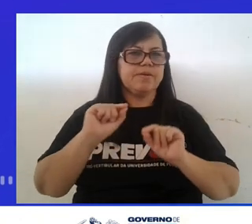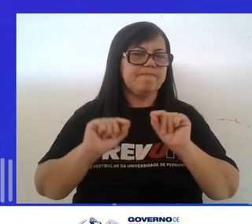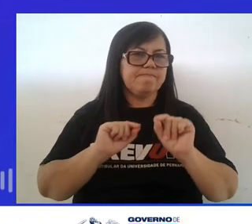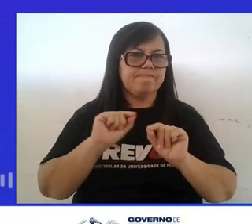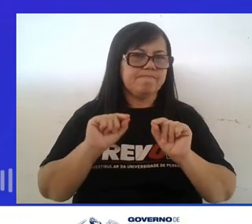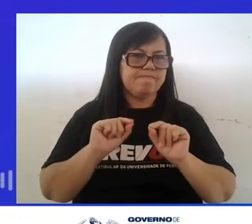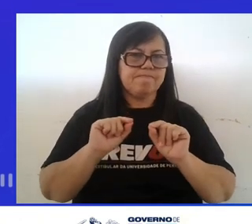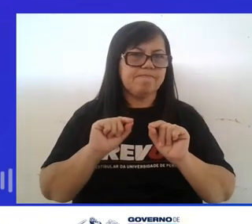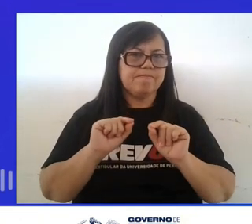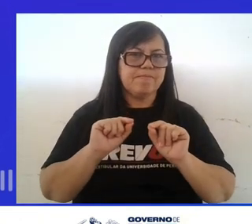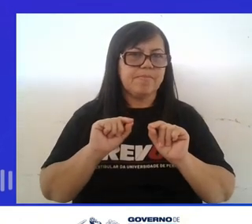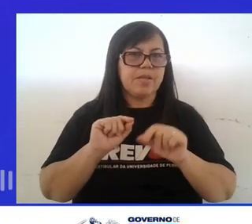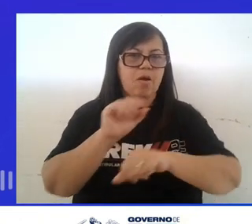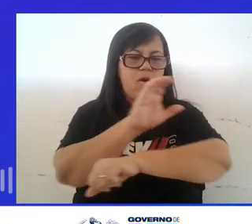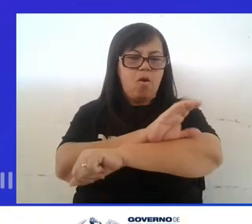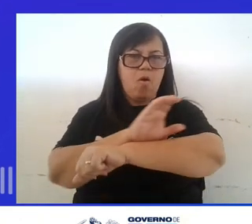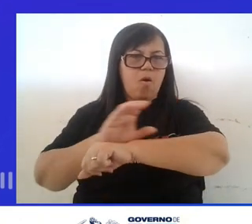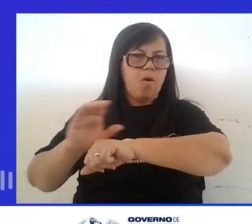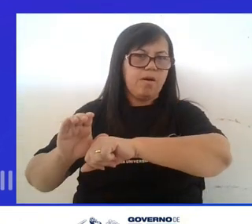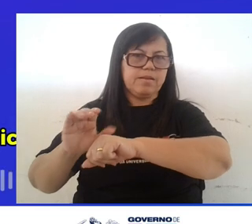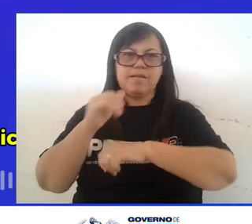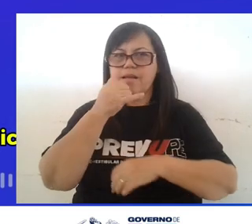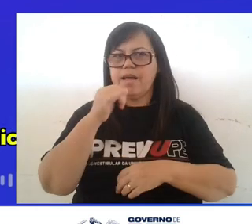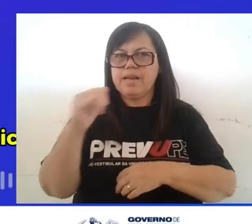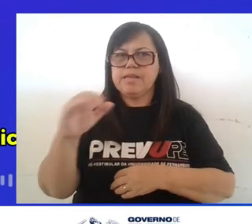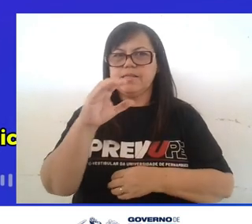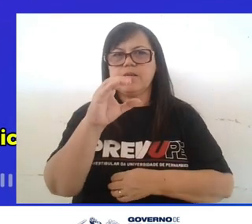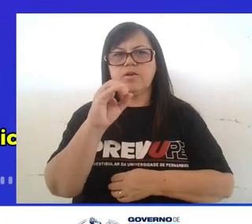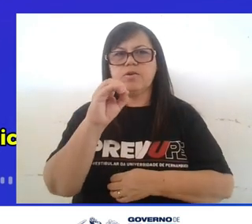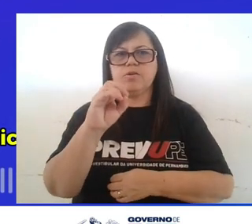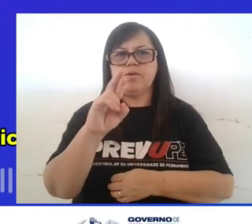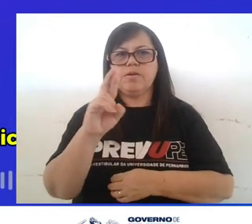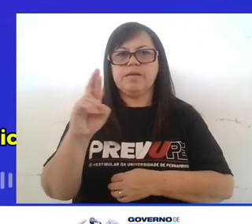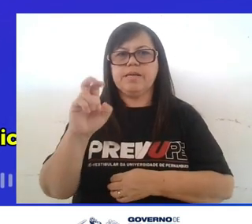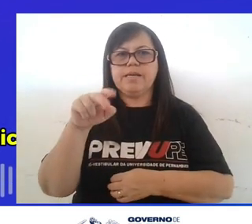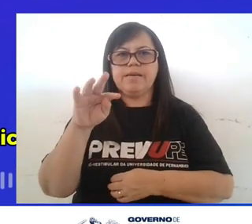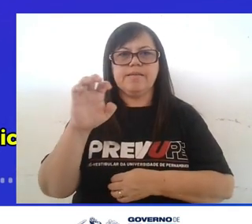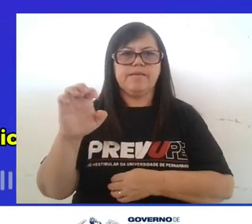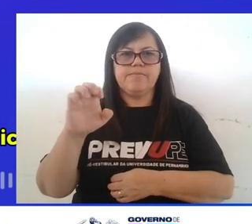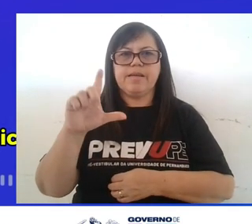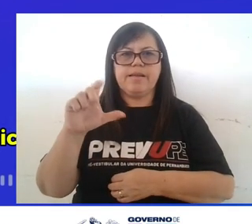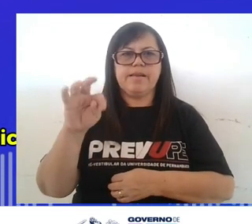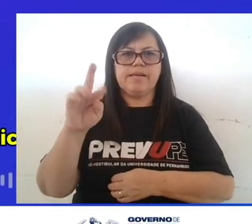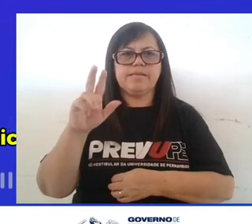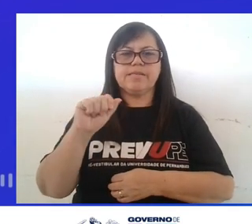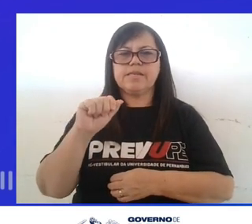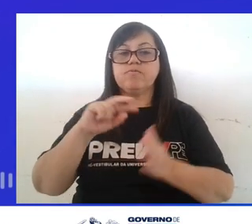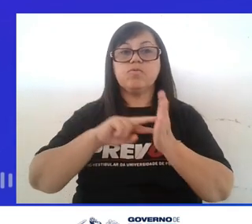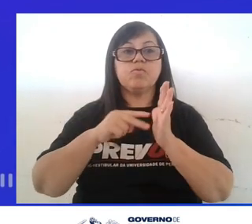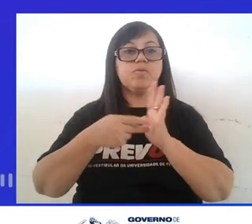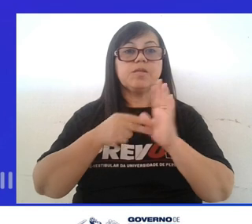sobre corrente elétrica. Mais especificamente, o sentido da corrente